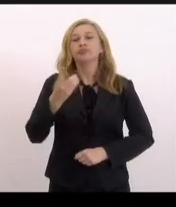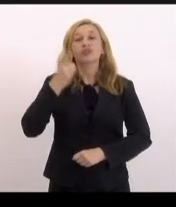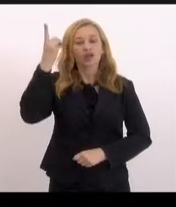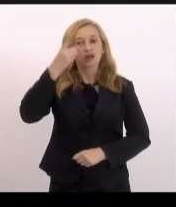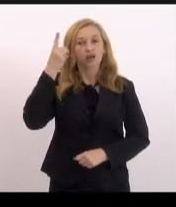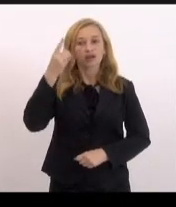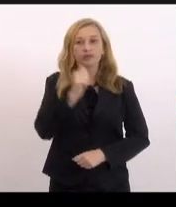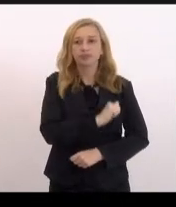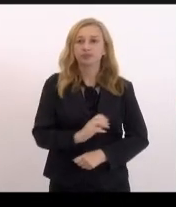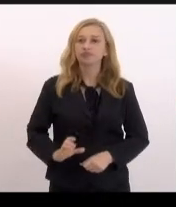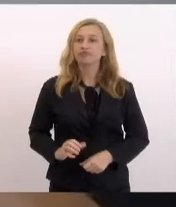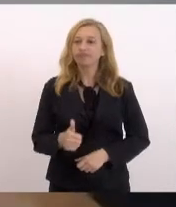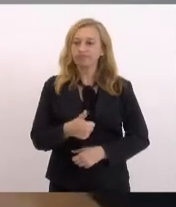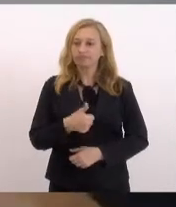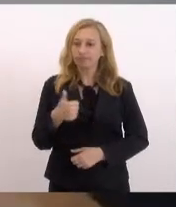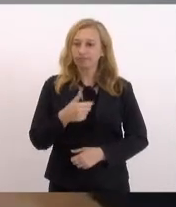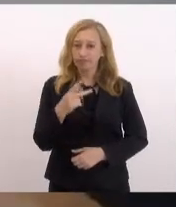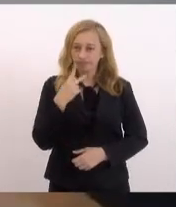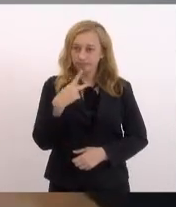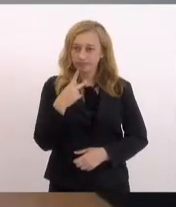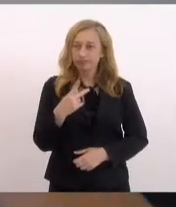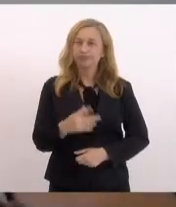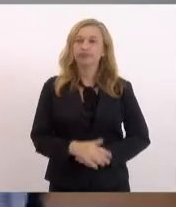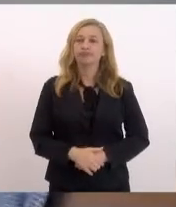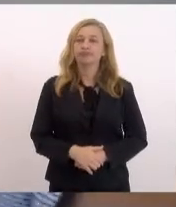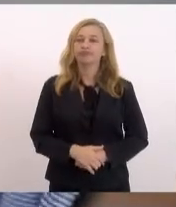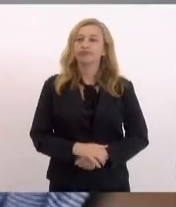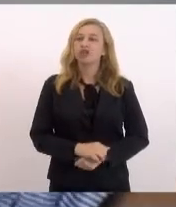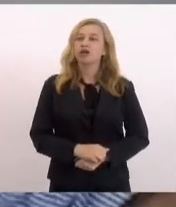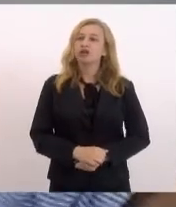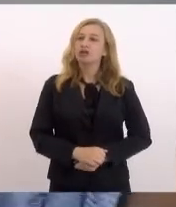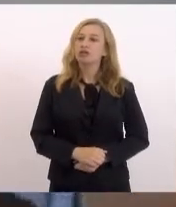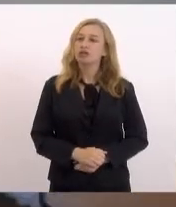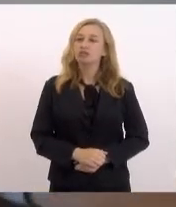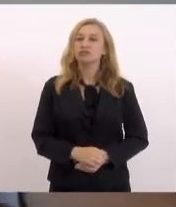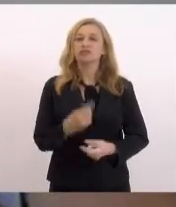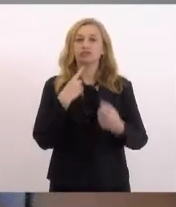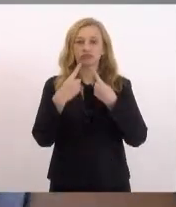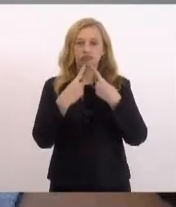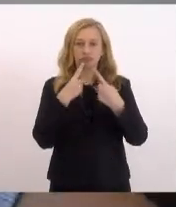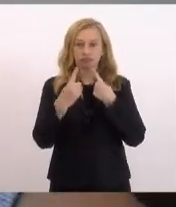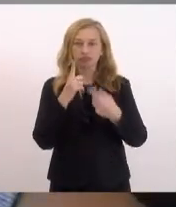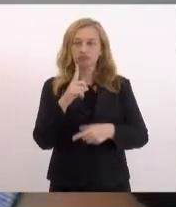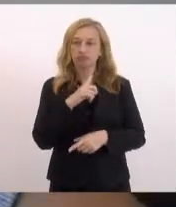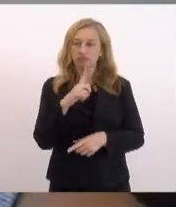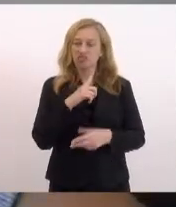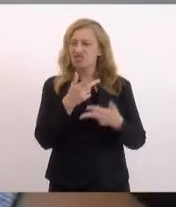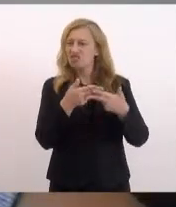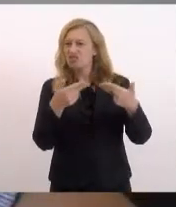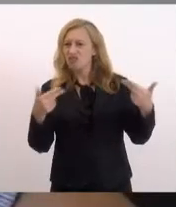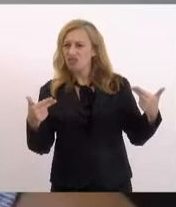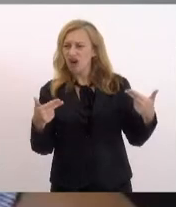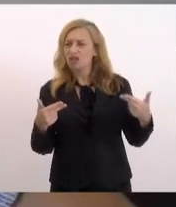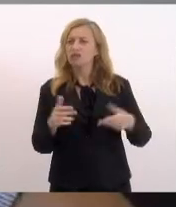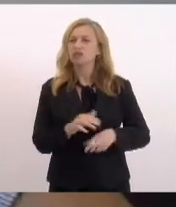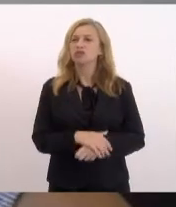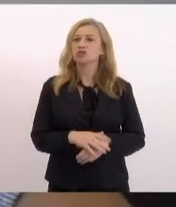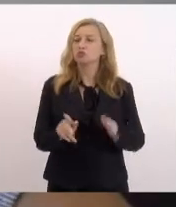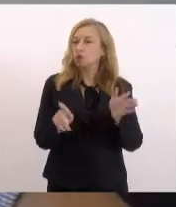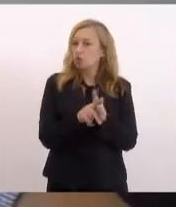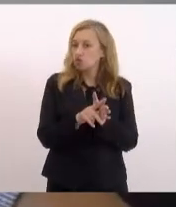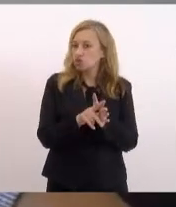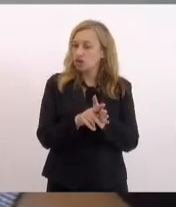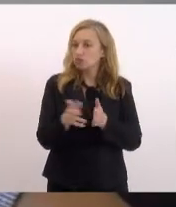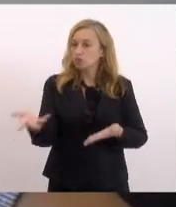Siciliano, em primeiro lugar, dizer, até porque eu participei das discussões sobre vários projetos